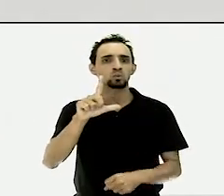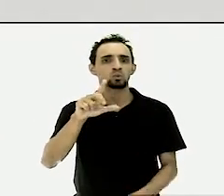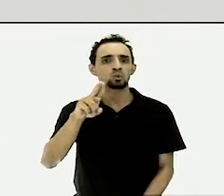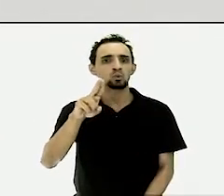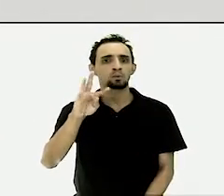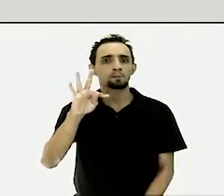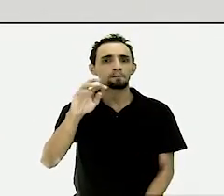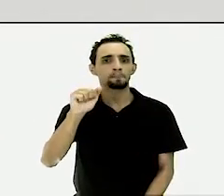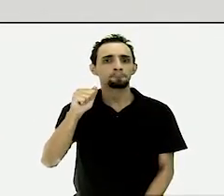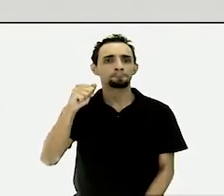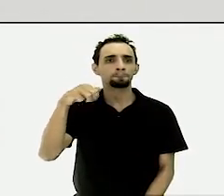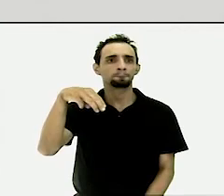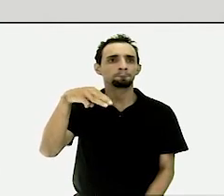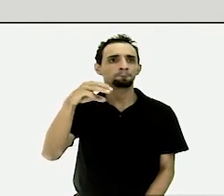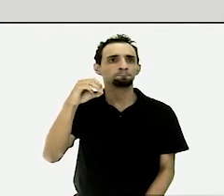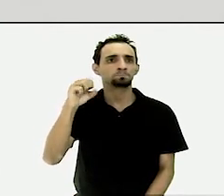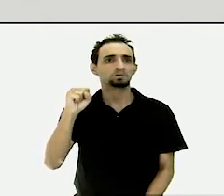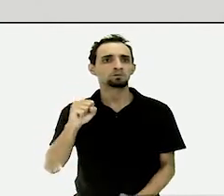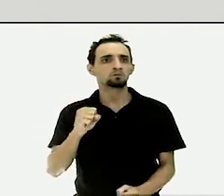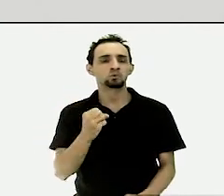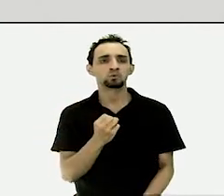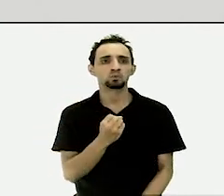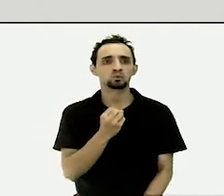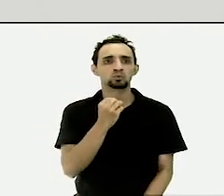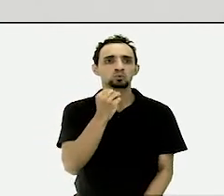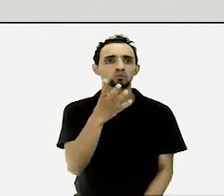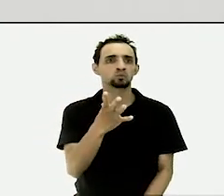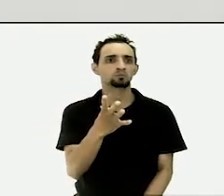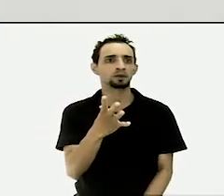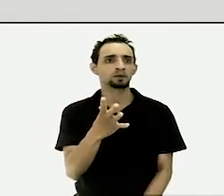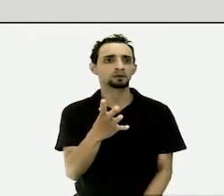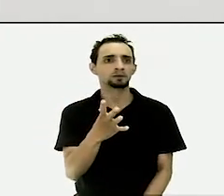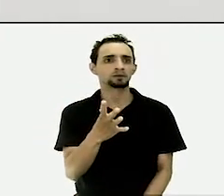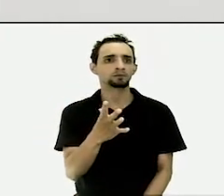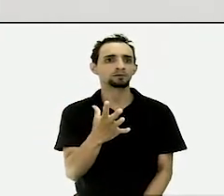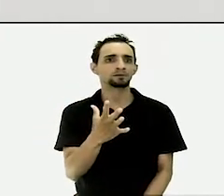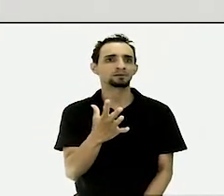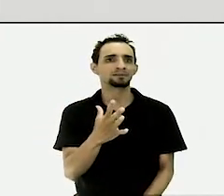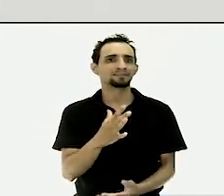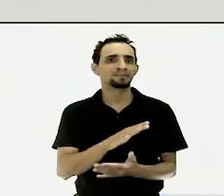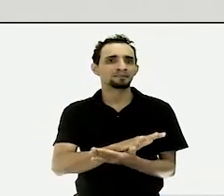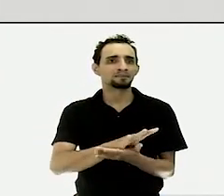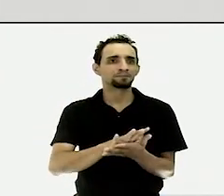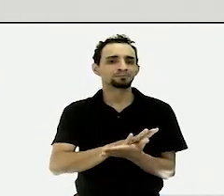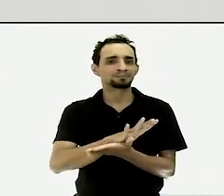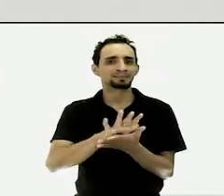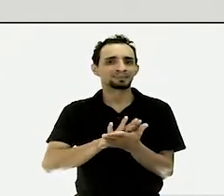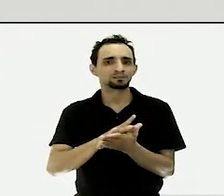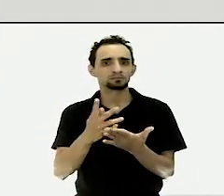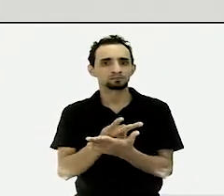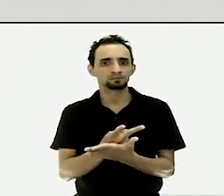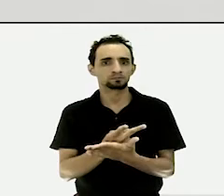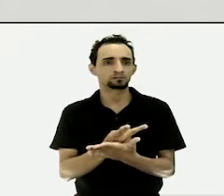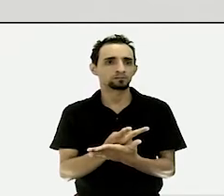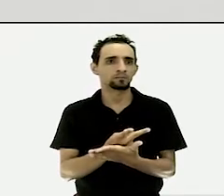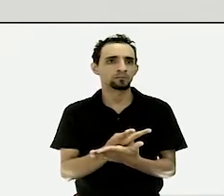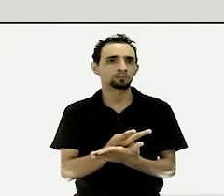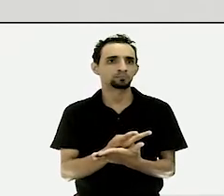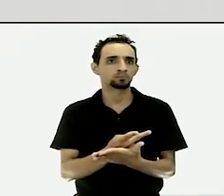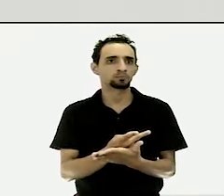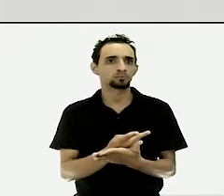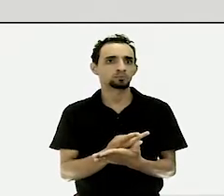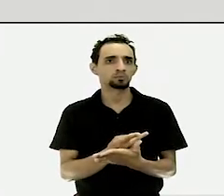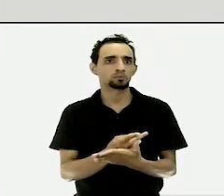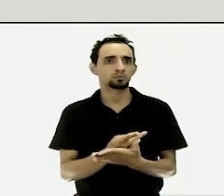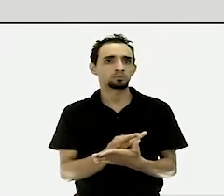só a favor mesmo dessas medalhas. Eu não sei como que o senhor vai fazer em relação a tantas premiações que nós temos aqui na Câmara. Isso, porque já, é